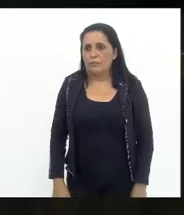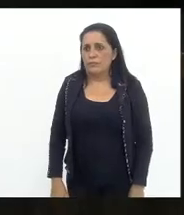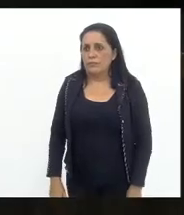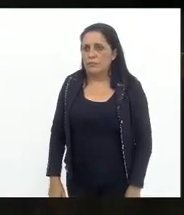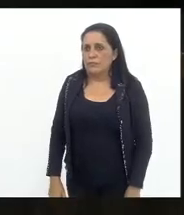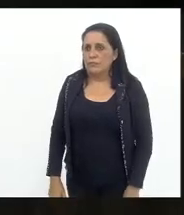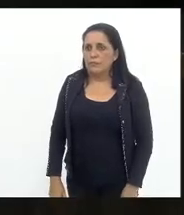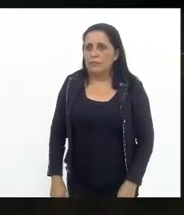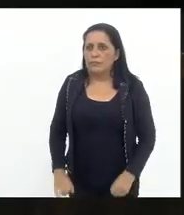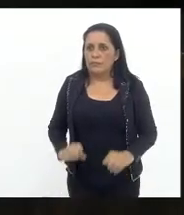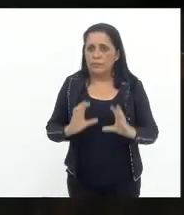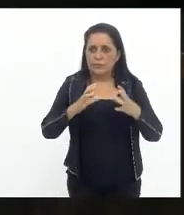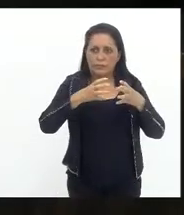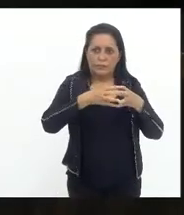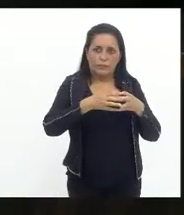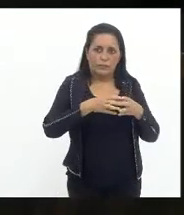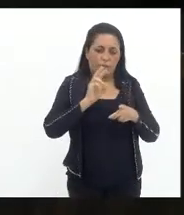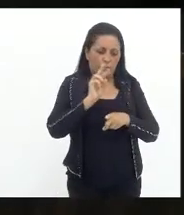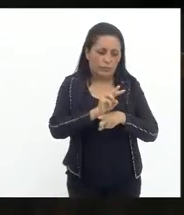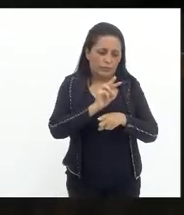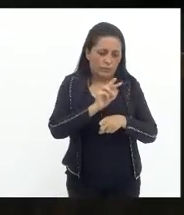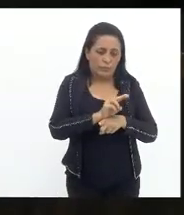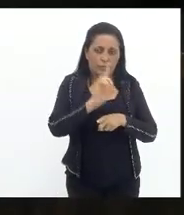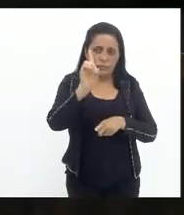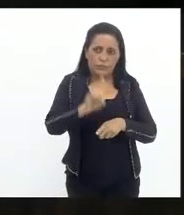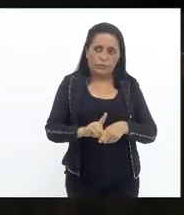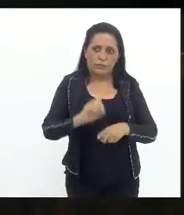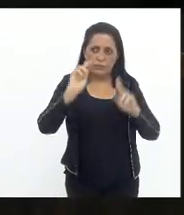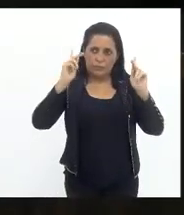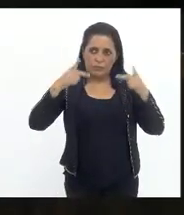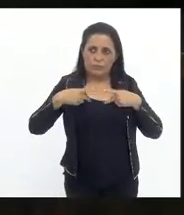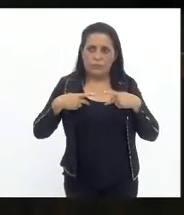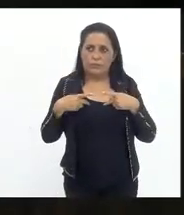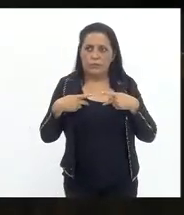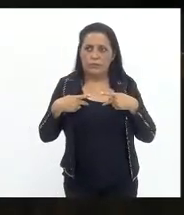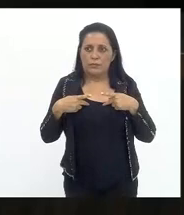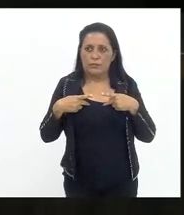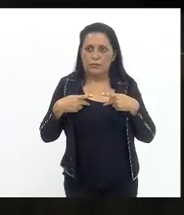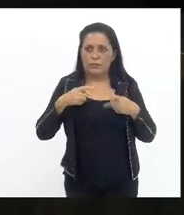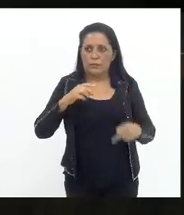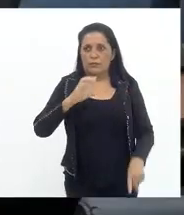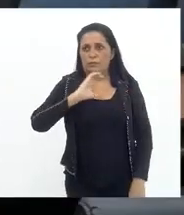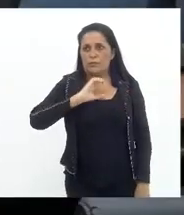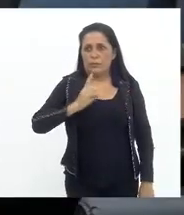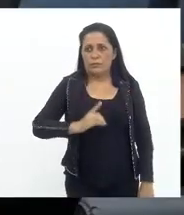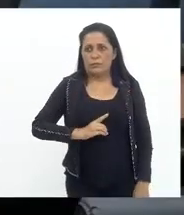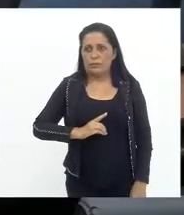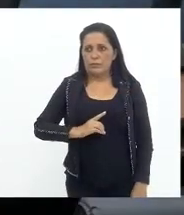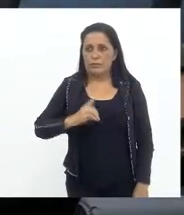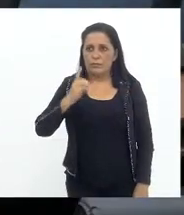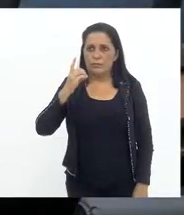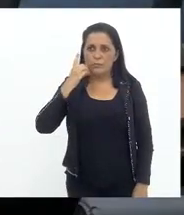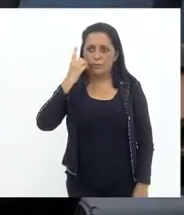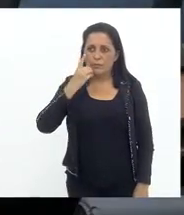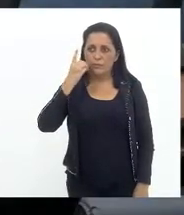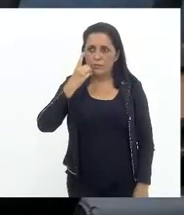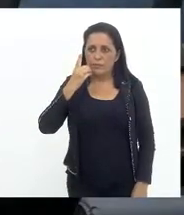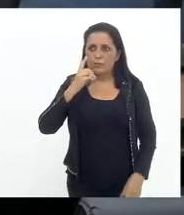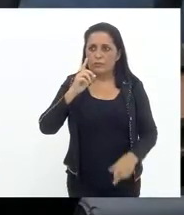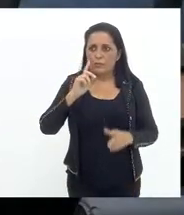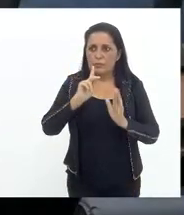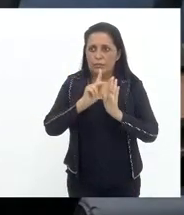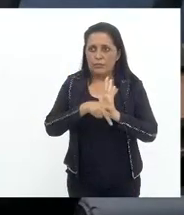Pela Comissão de Defesa dos Direitos Humanos e Cidadania, deputada Dani Monteiro. Senhor presidente, o projeto Rio